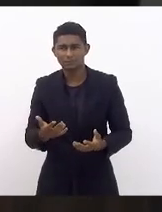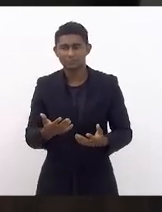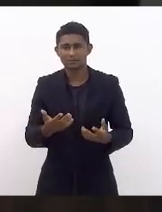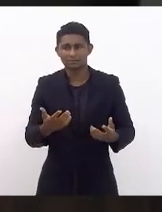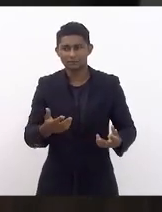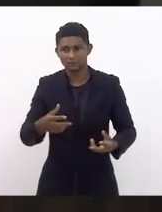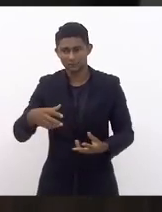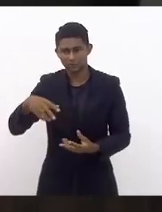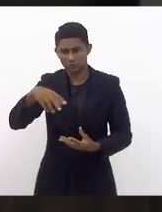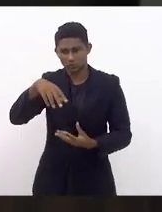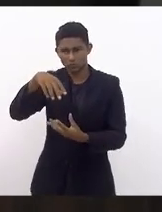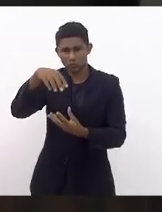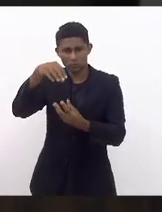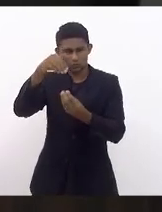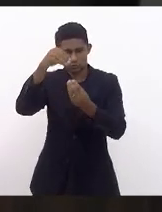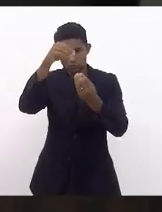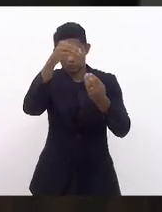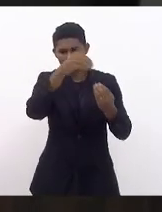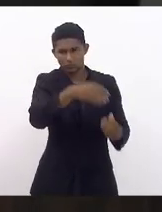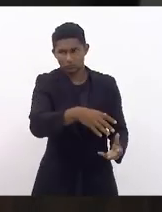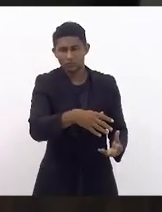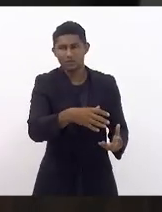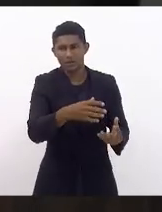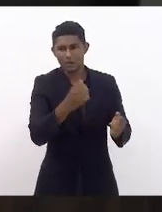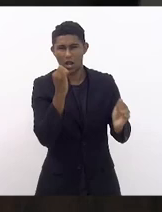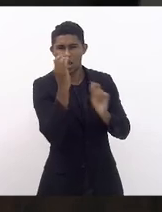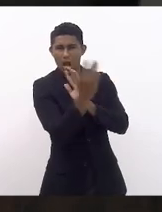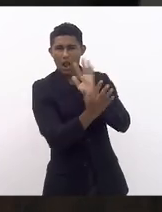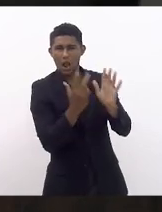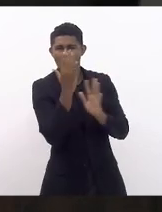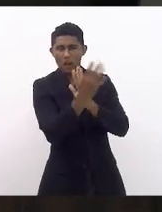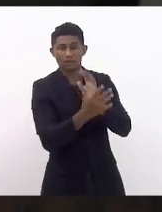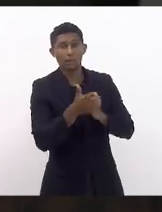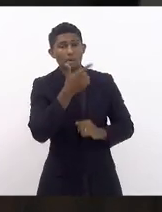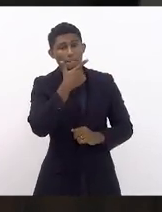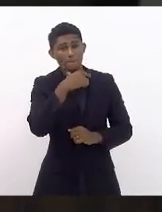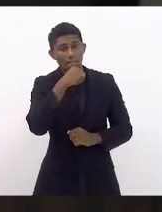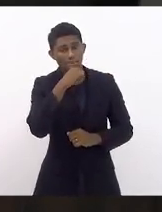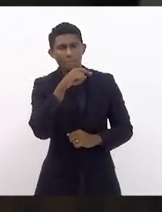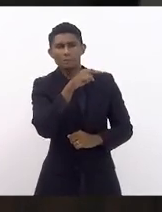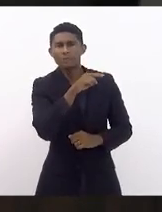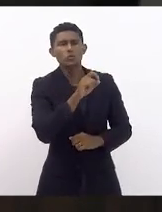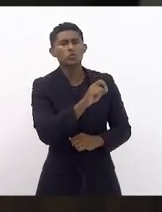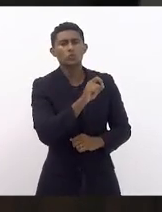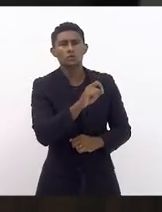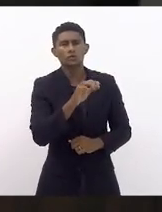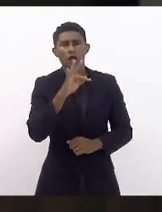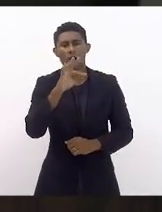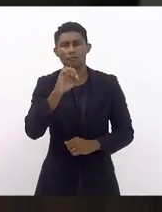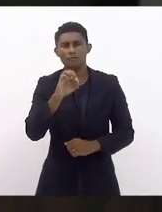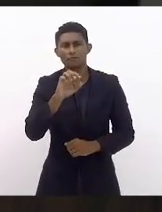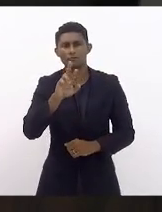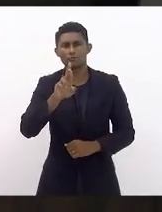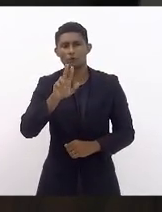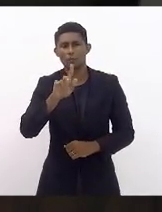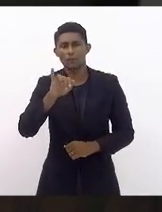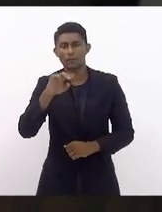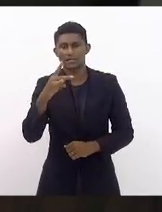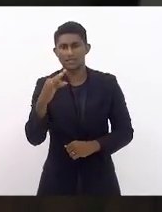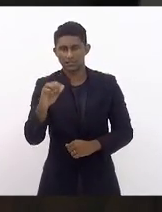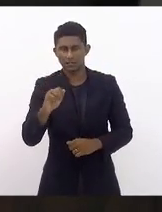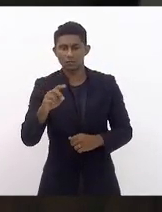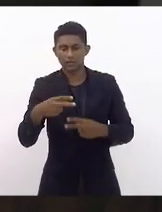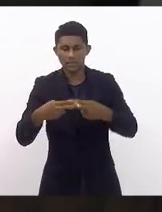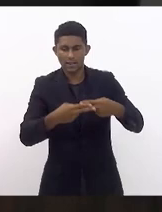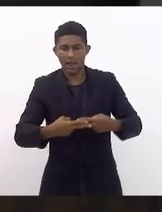época. Seu pai, Hemógenes, era forguista, trabalhava com carvão de trem e depois